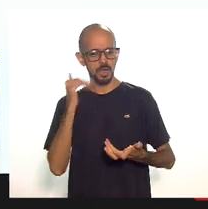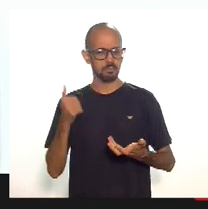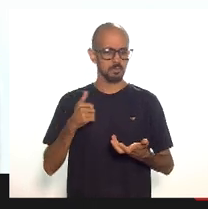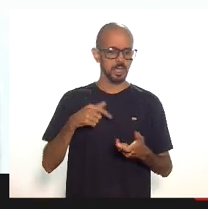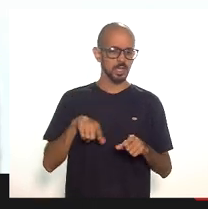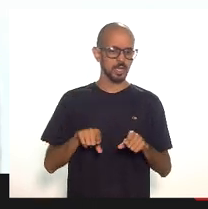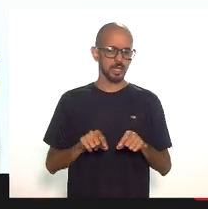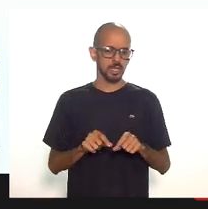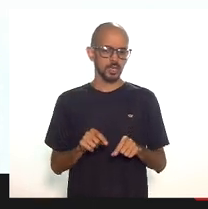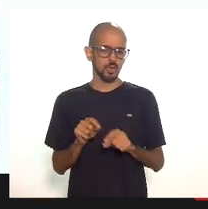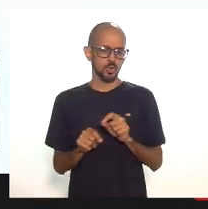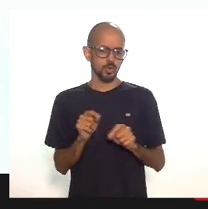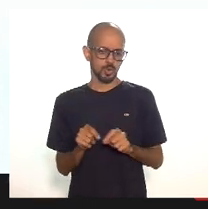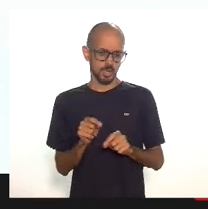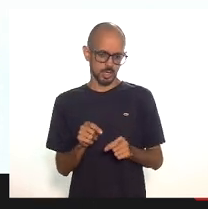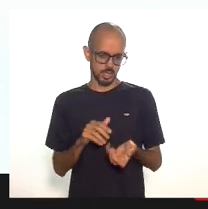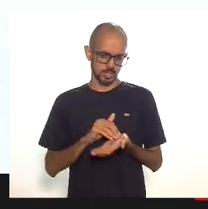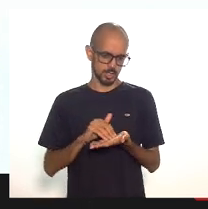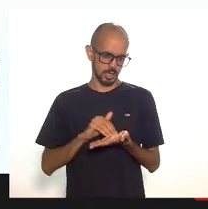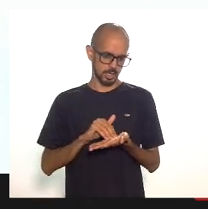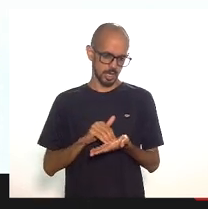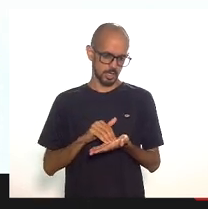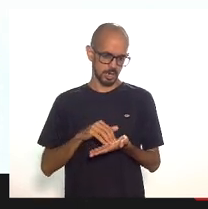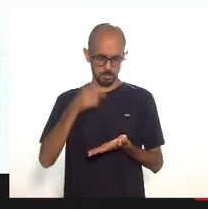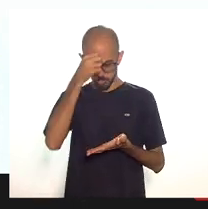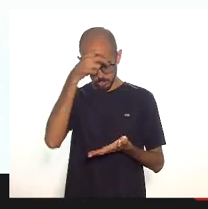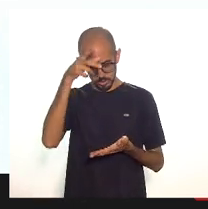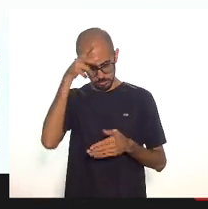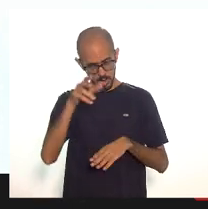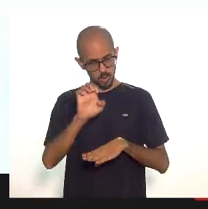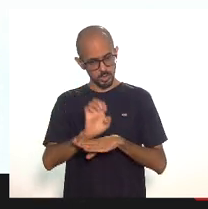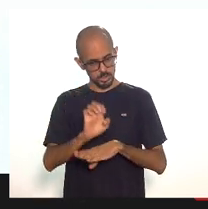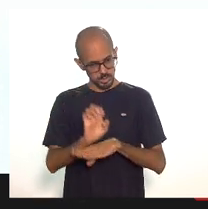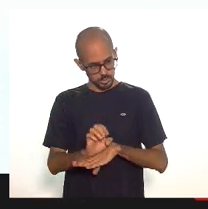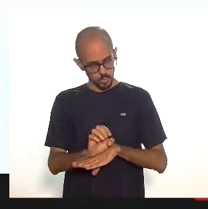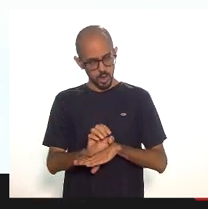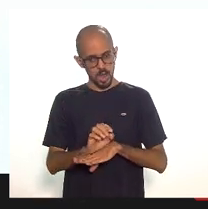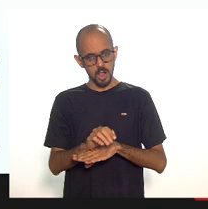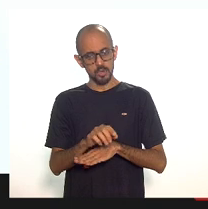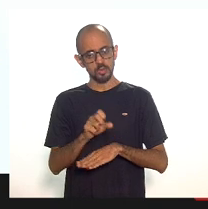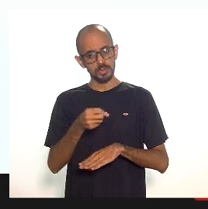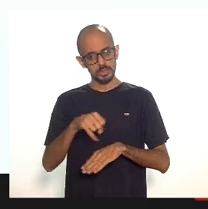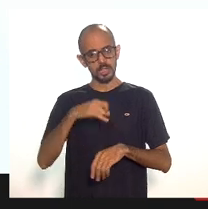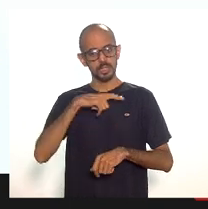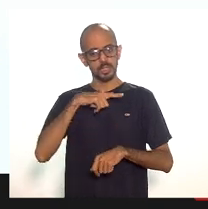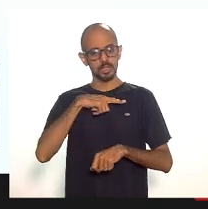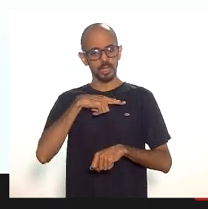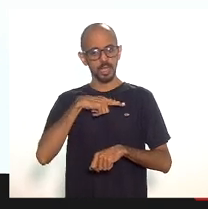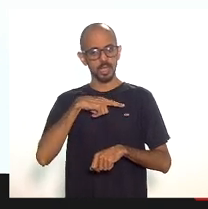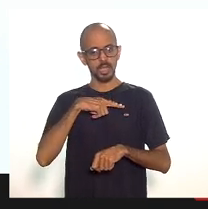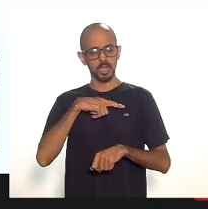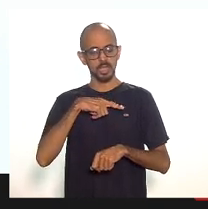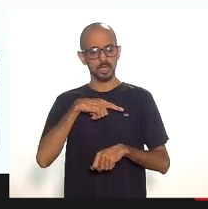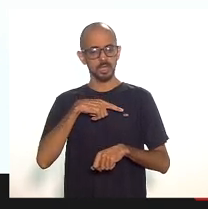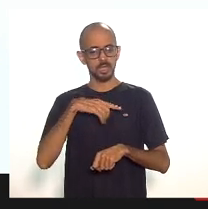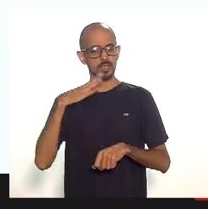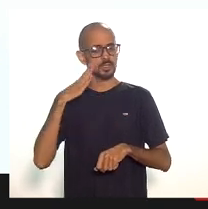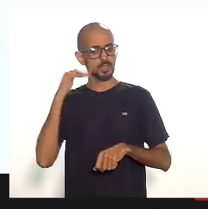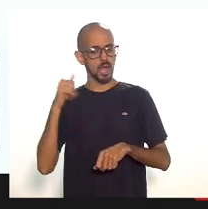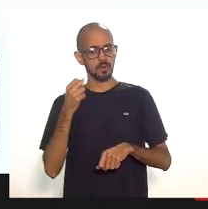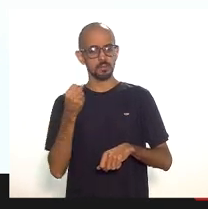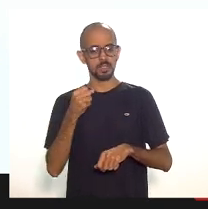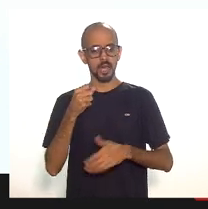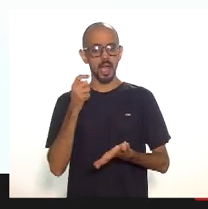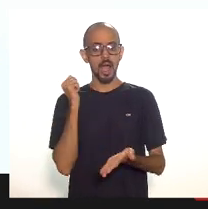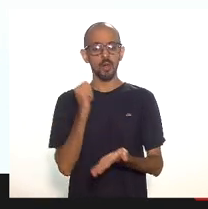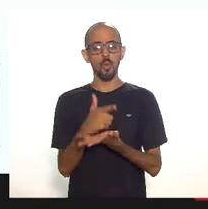tanto da Secretaria Municipal quanto Estadual de Saúde, se há alguma previsão de compra internacional dos